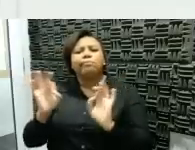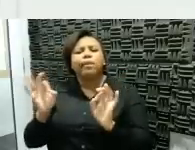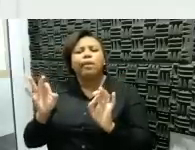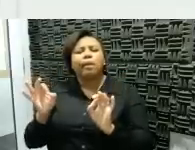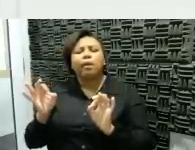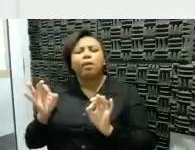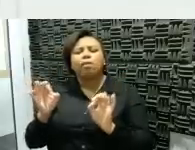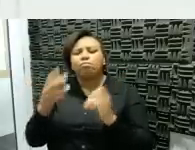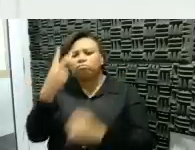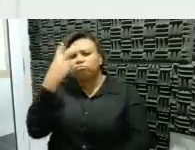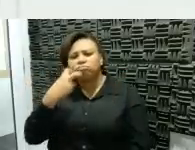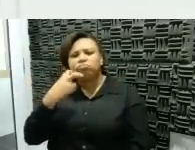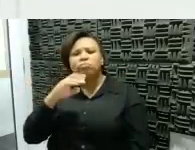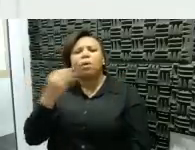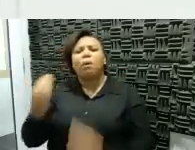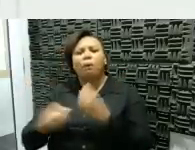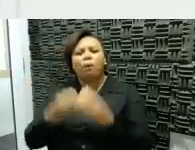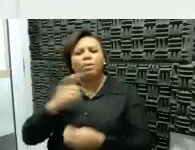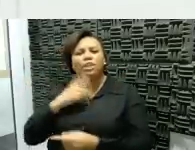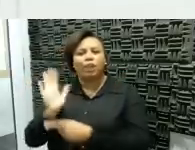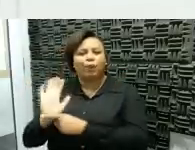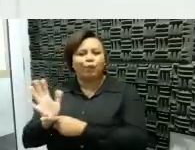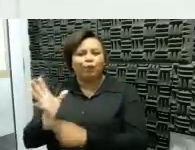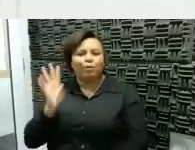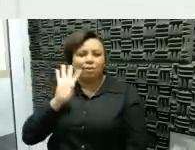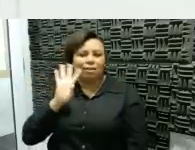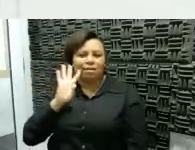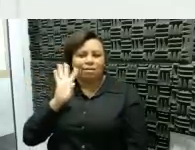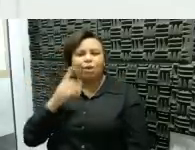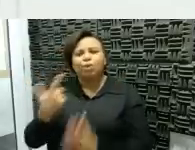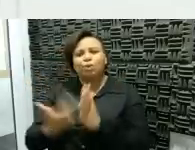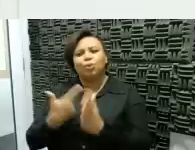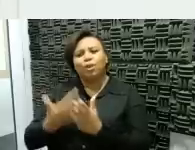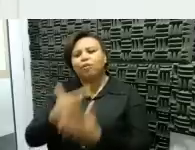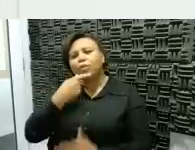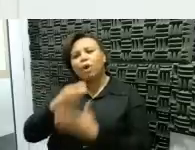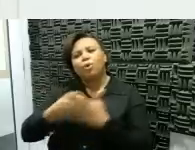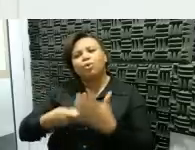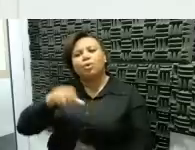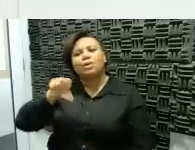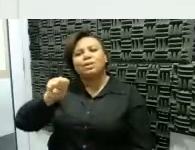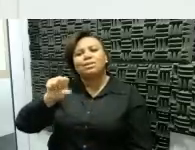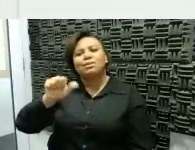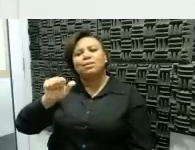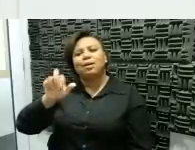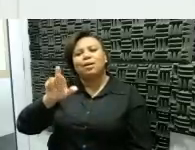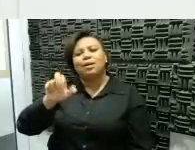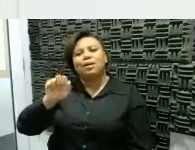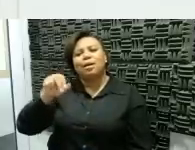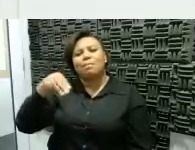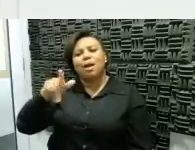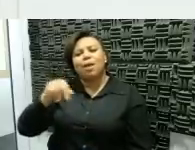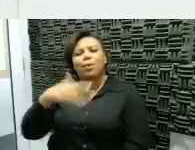muito legal do do do livro do Saramago né Ensaio Sobre a Cegueira que é bem legal pra gente viajar um pouco nessa